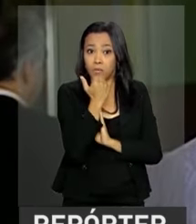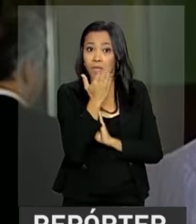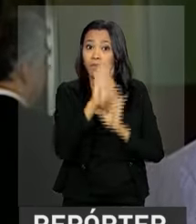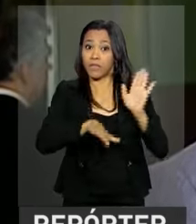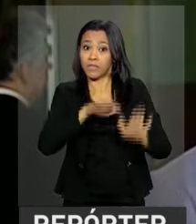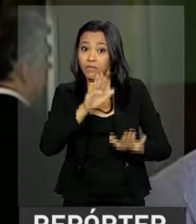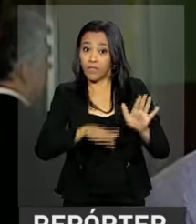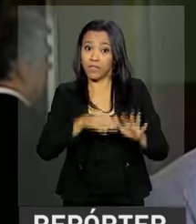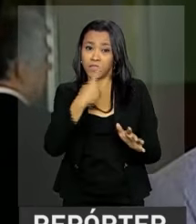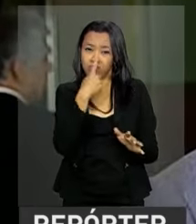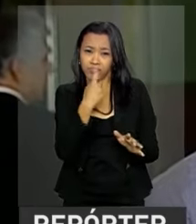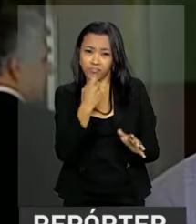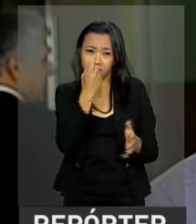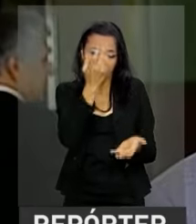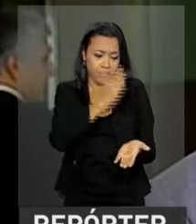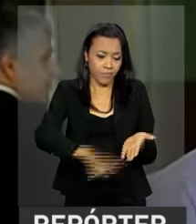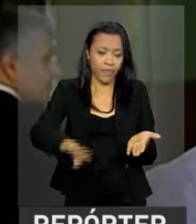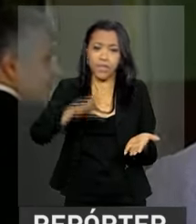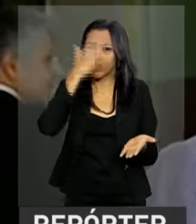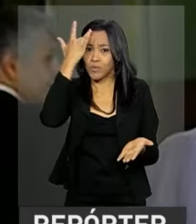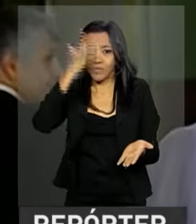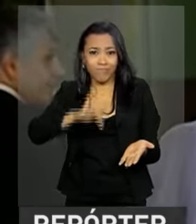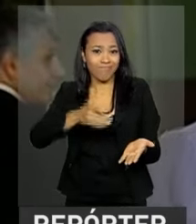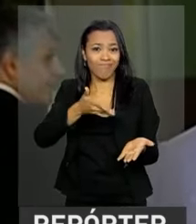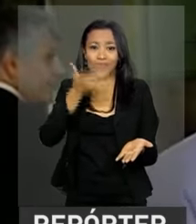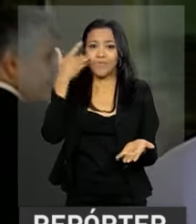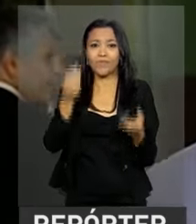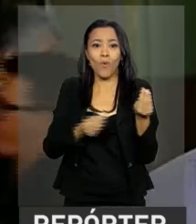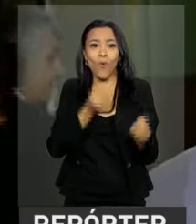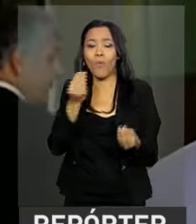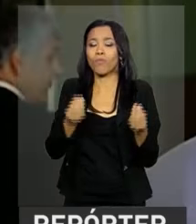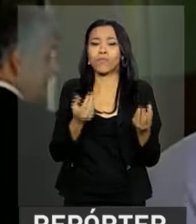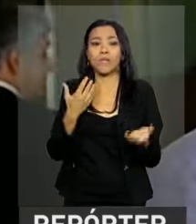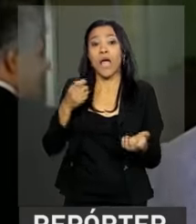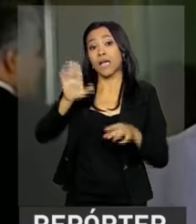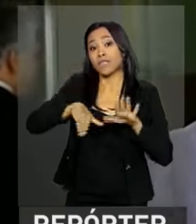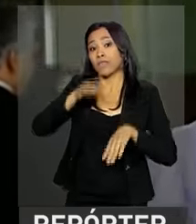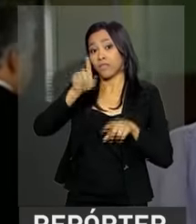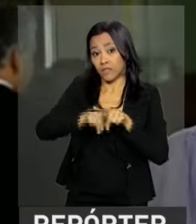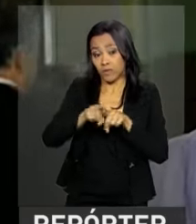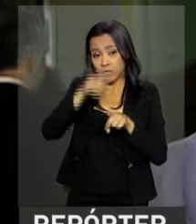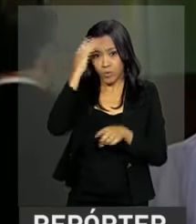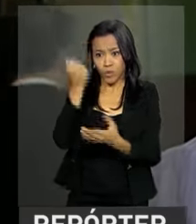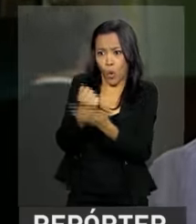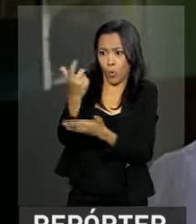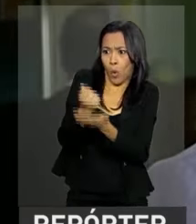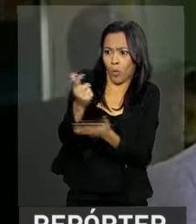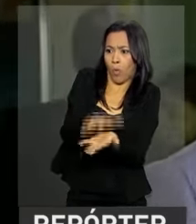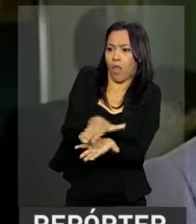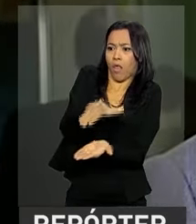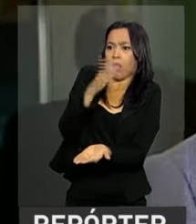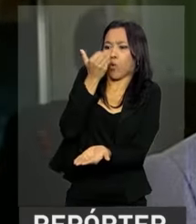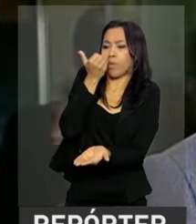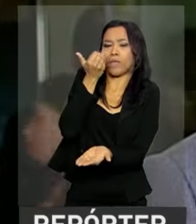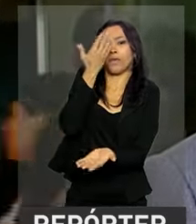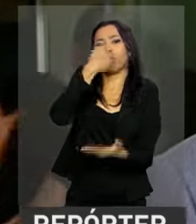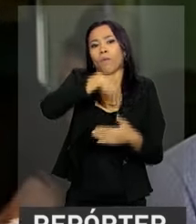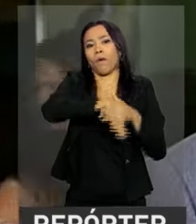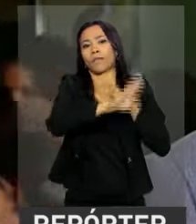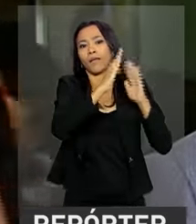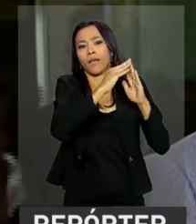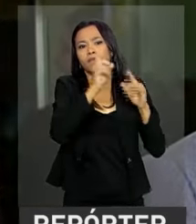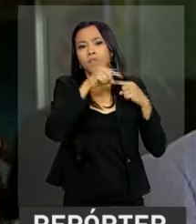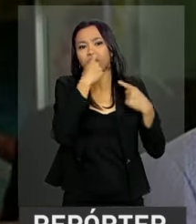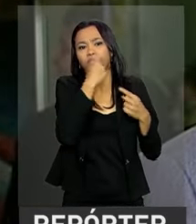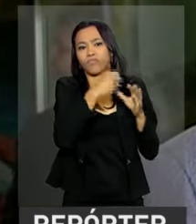nos hábitos das pessoas que muitas vezes é compram mais alimentos do que necessitam e isso gera